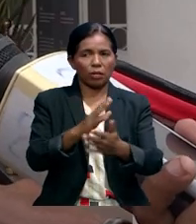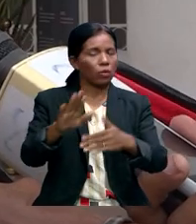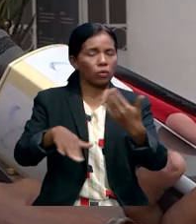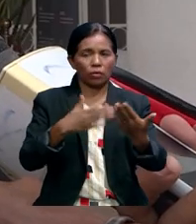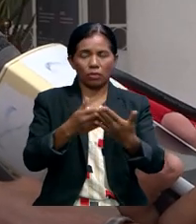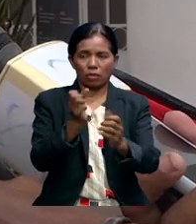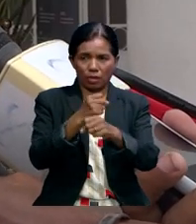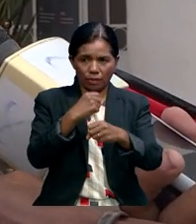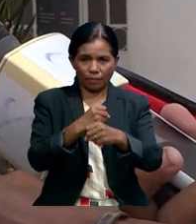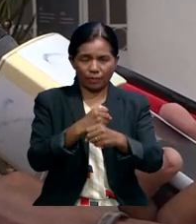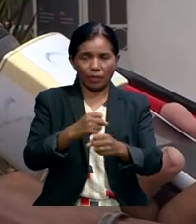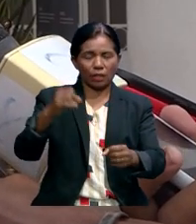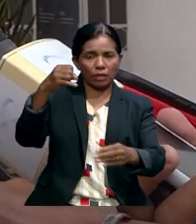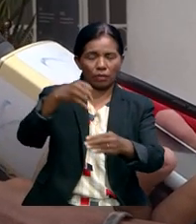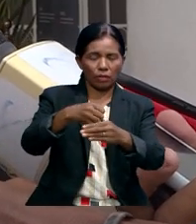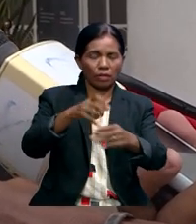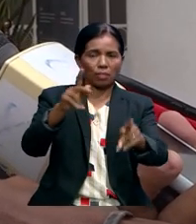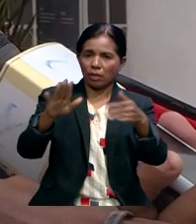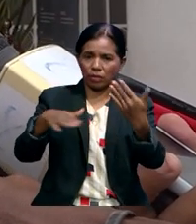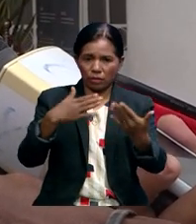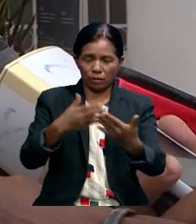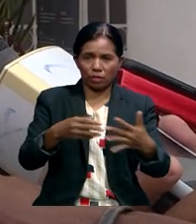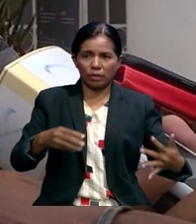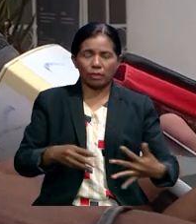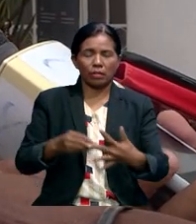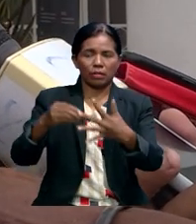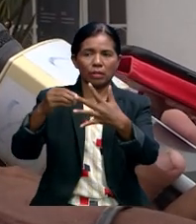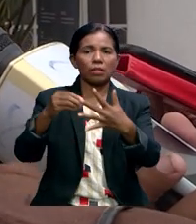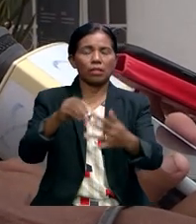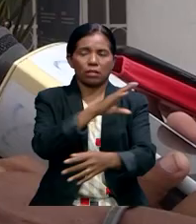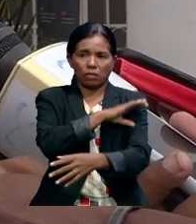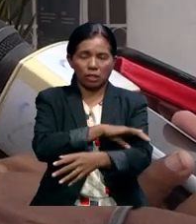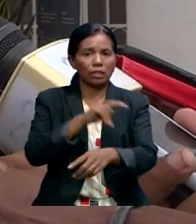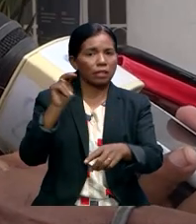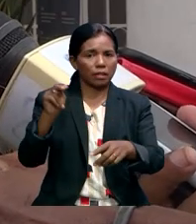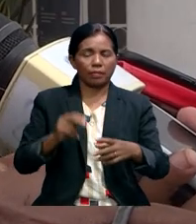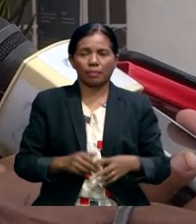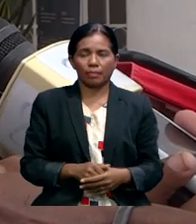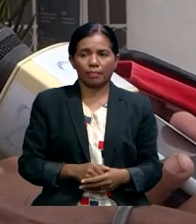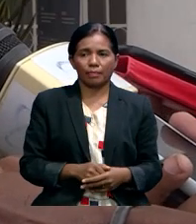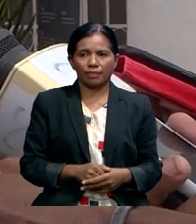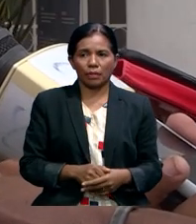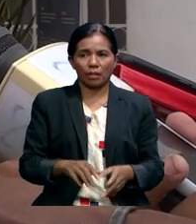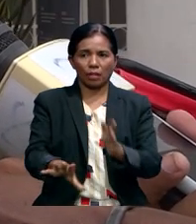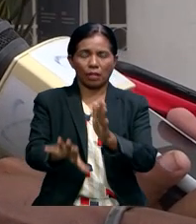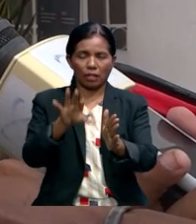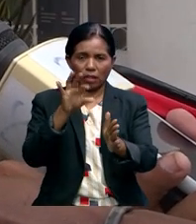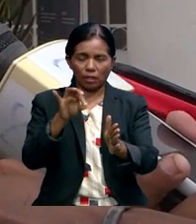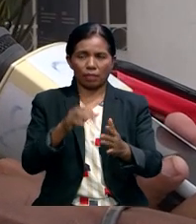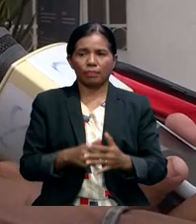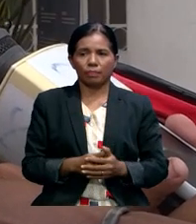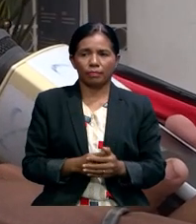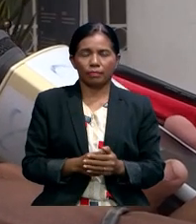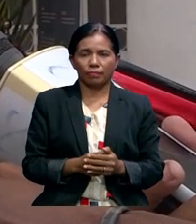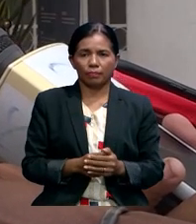ralo, envolve em tirar todo, ali o setor de segurança, Nini. Mas tem